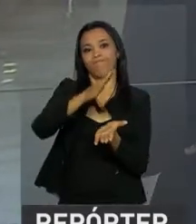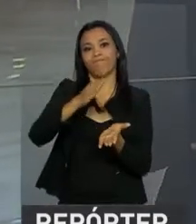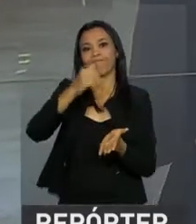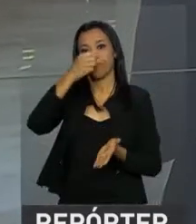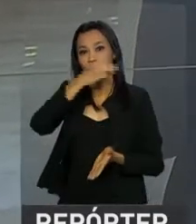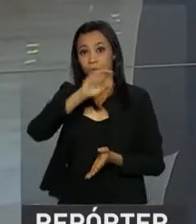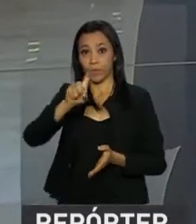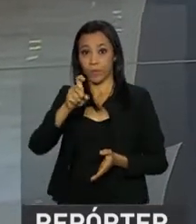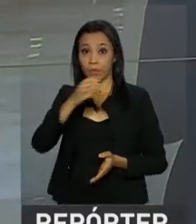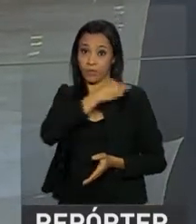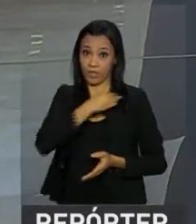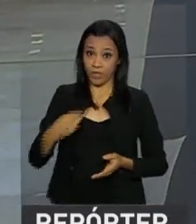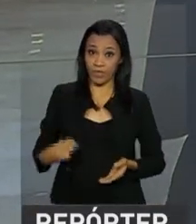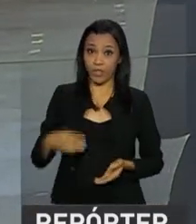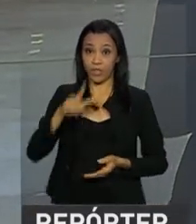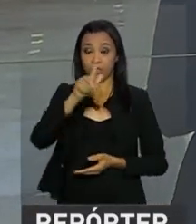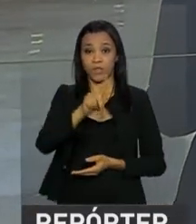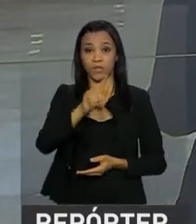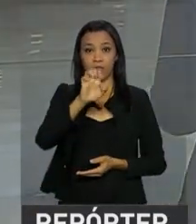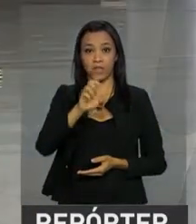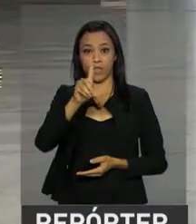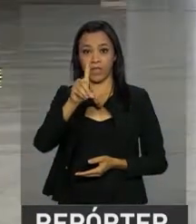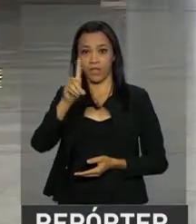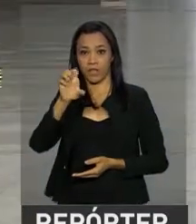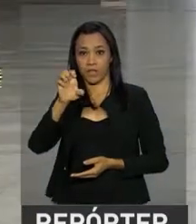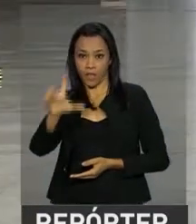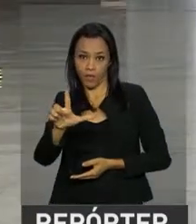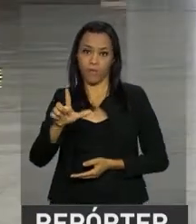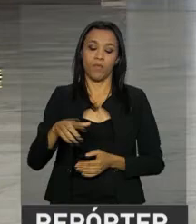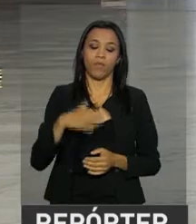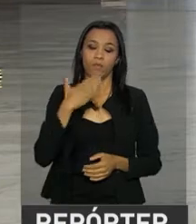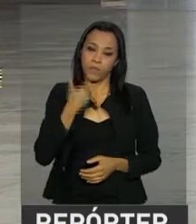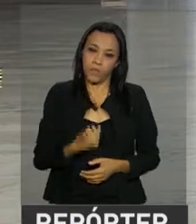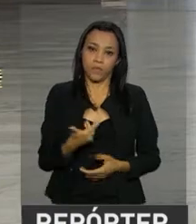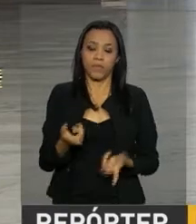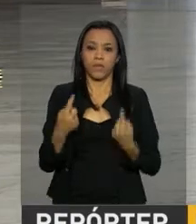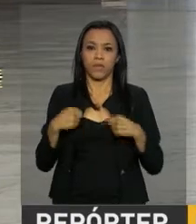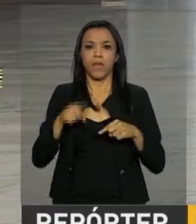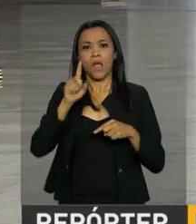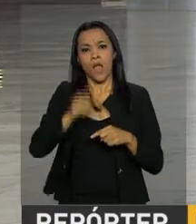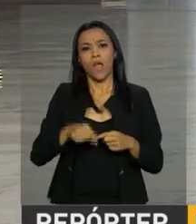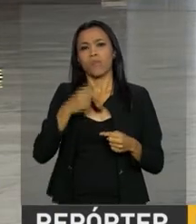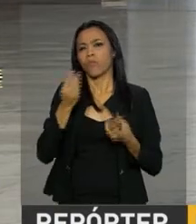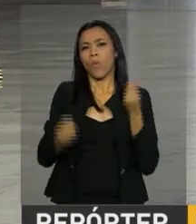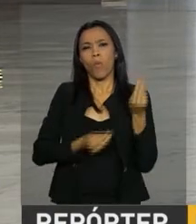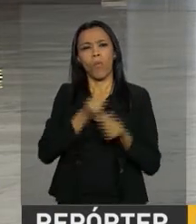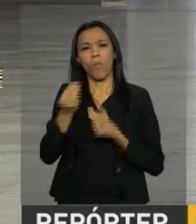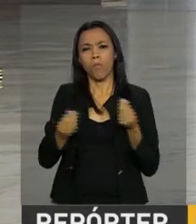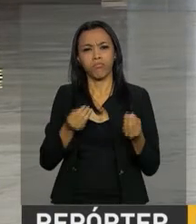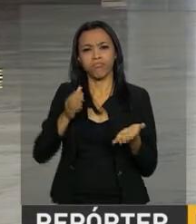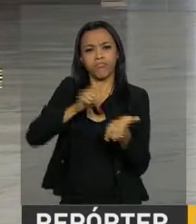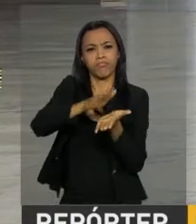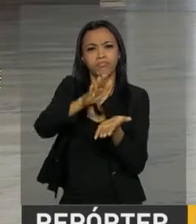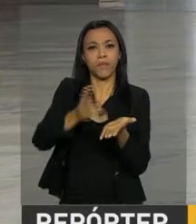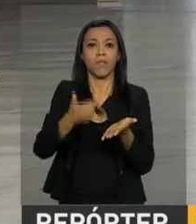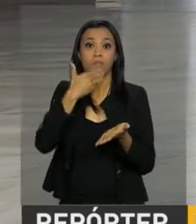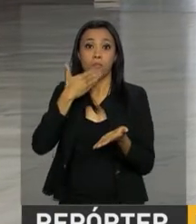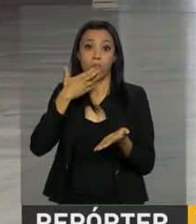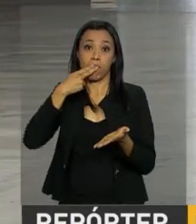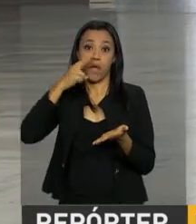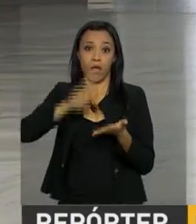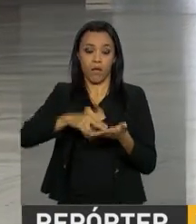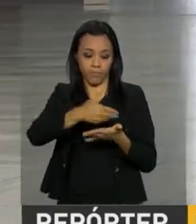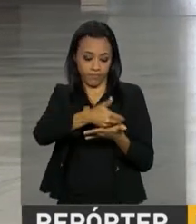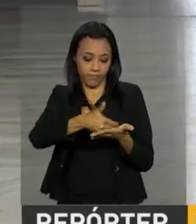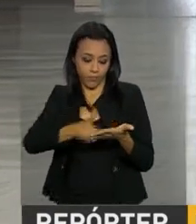Paola. Oi, Leandro. Olha, Leandro, essa demissão ela foi feita por meio de uma carta que foi divulgada agora há pouco